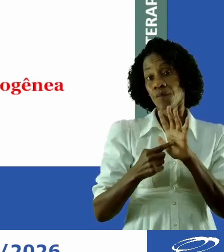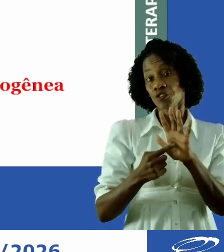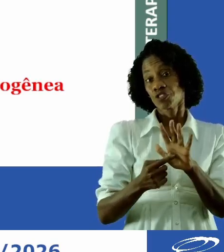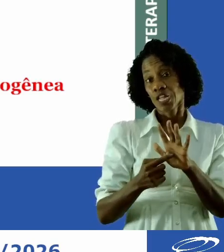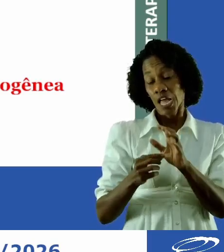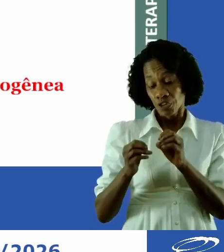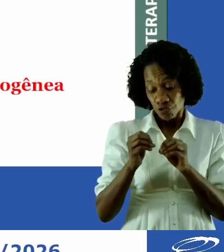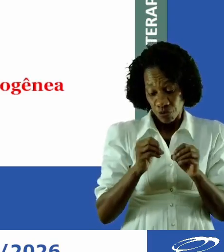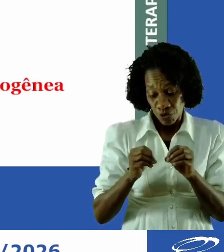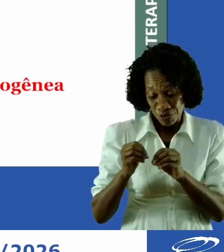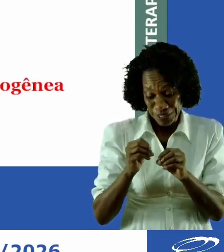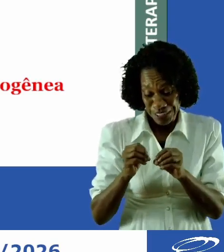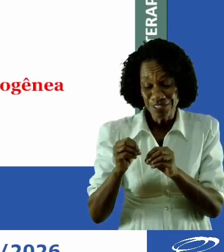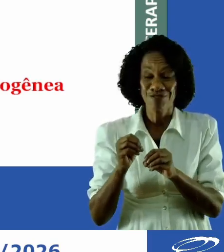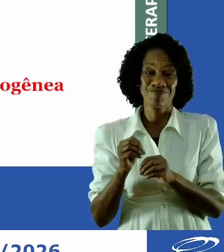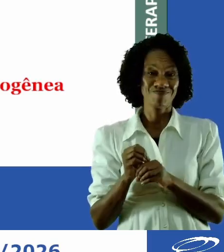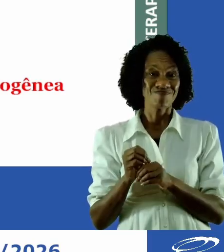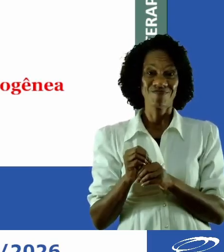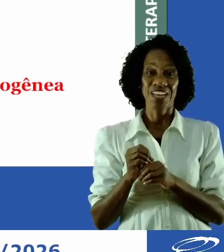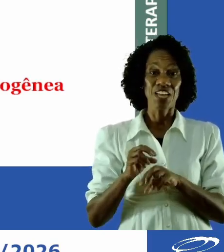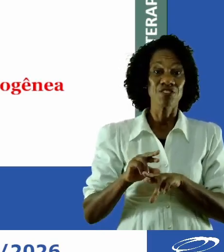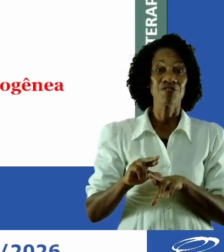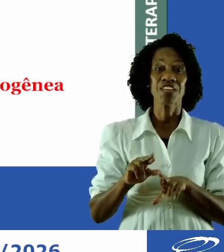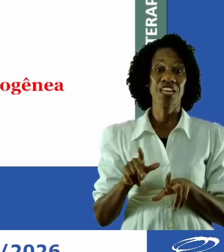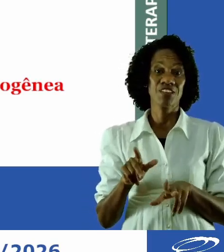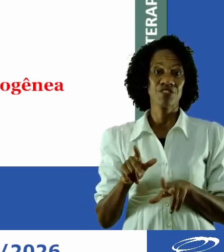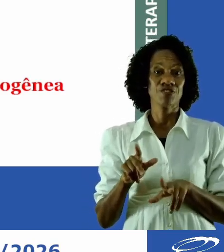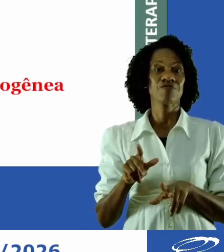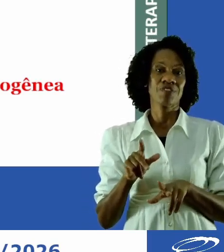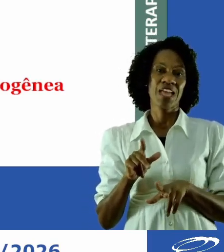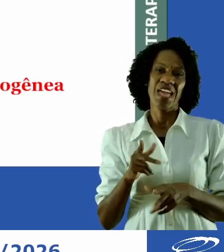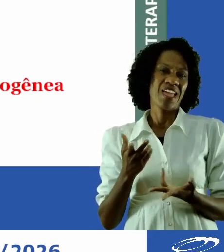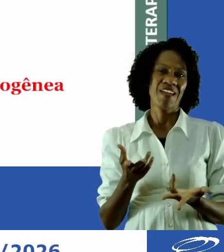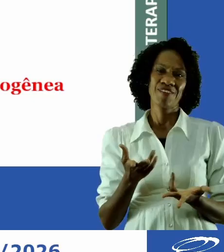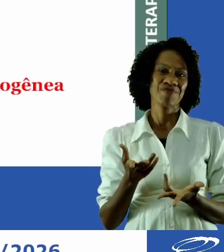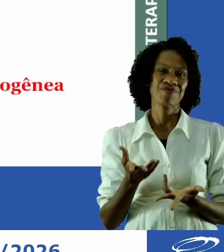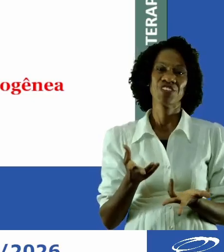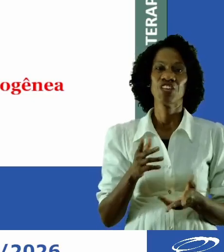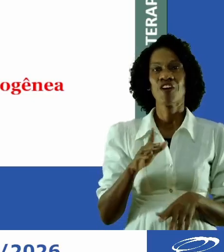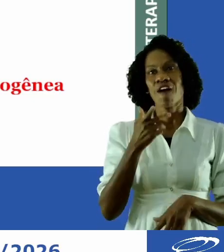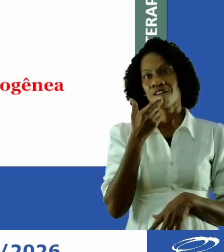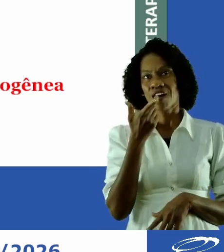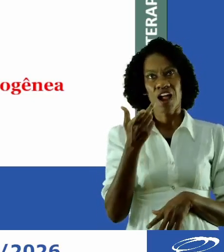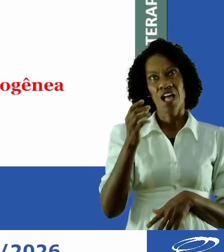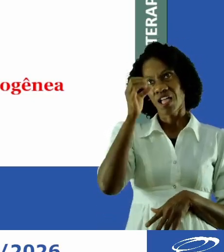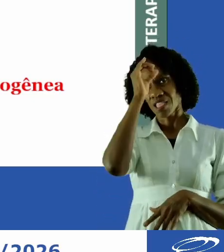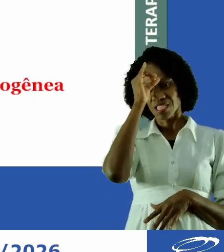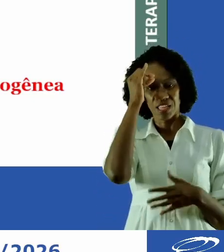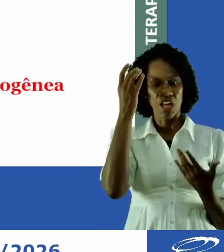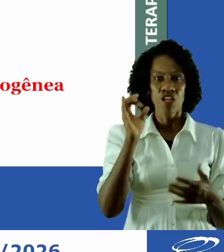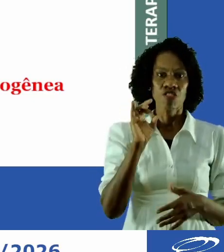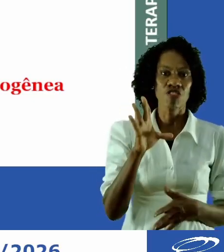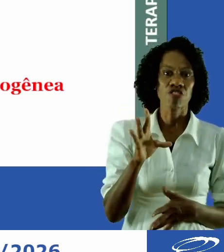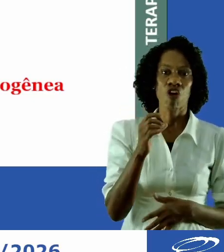é extremamente heterogênea. Então, sim, é uma ingenuidade científica acreditar que oferecer um